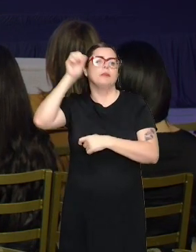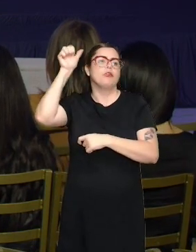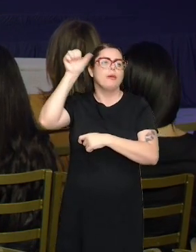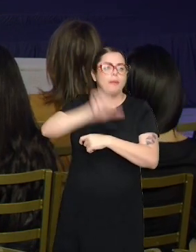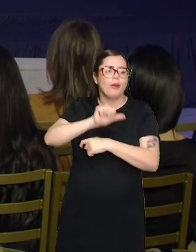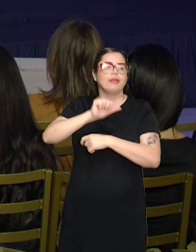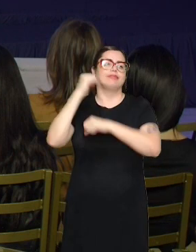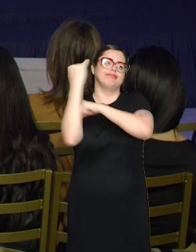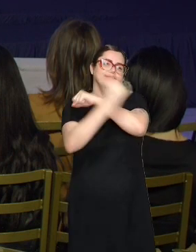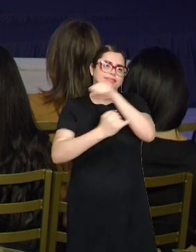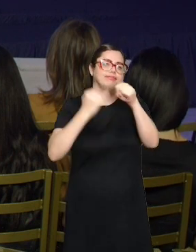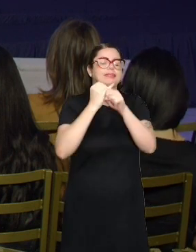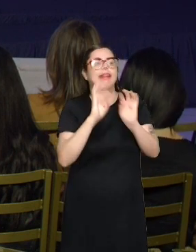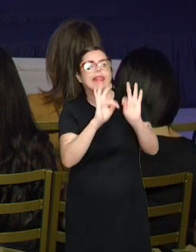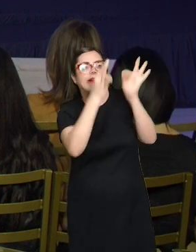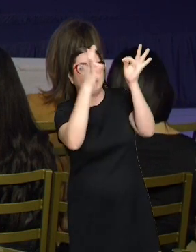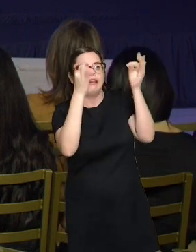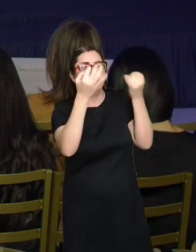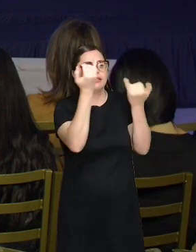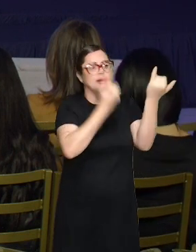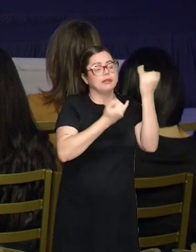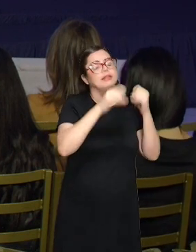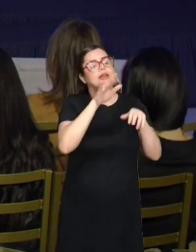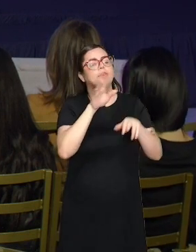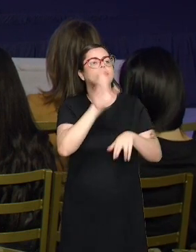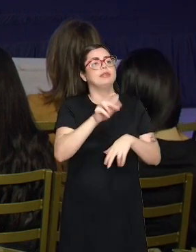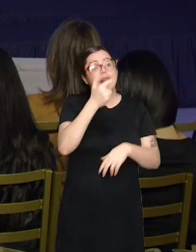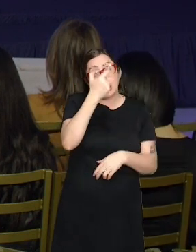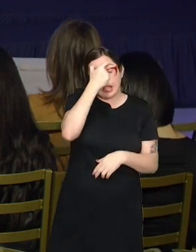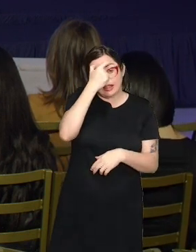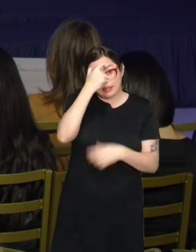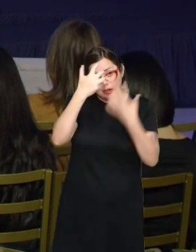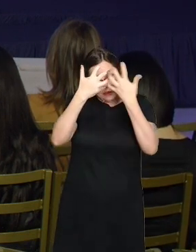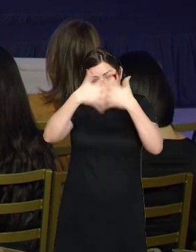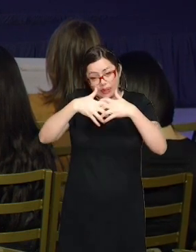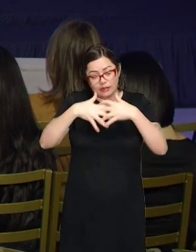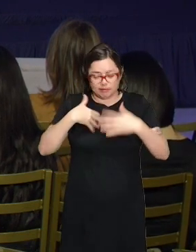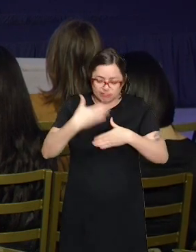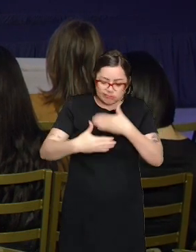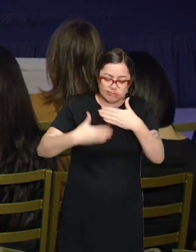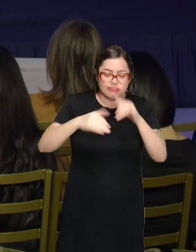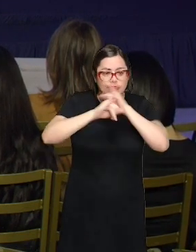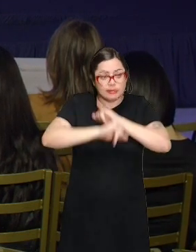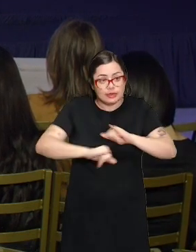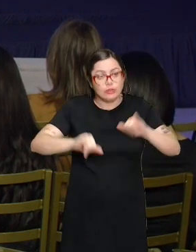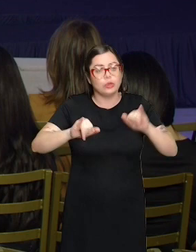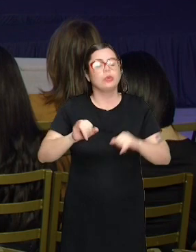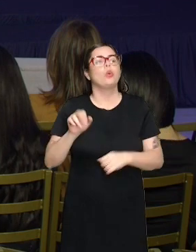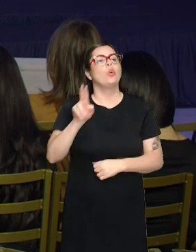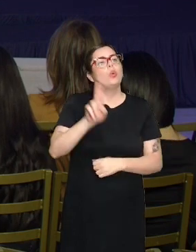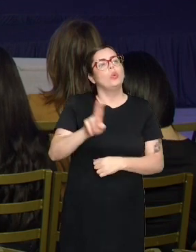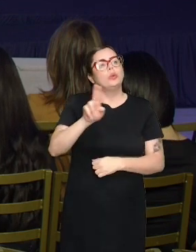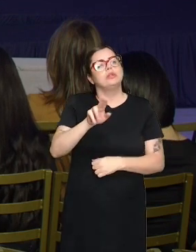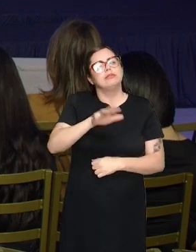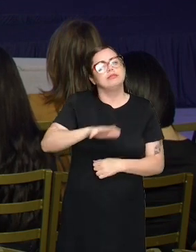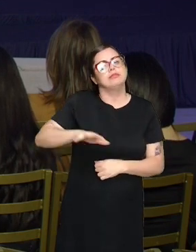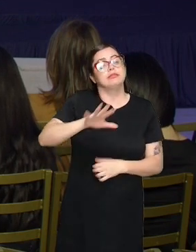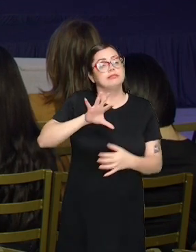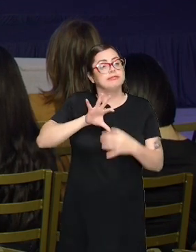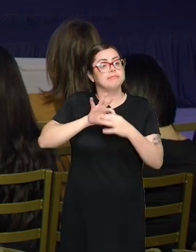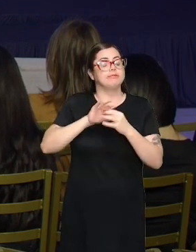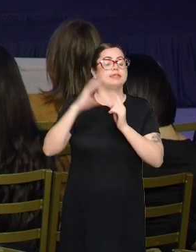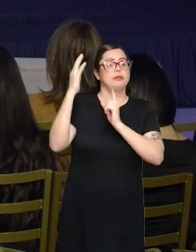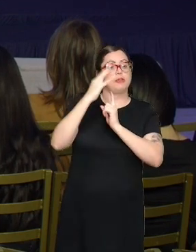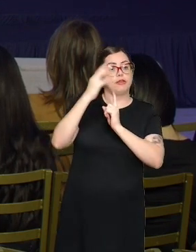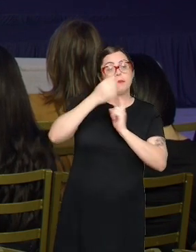tenha essa visão de utilização mais racional, e a nossa luta vai ser sempre essa. Utilizar um ambiente que nos é muito favorável, mas de uma maneira